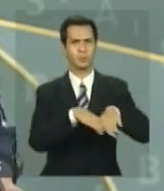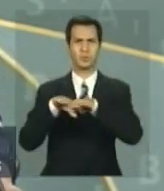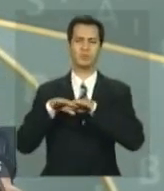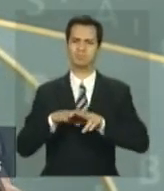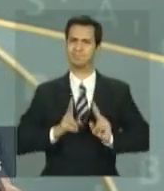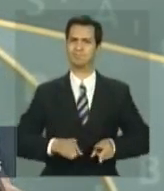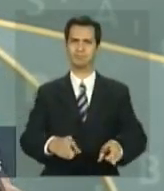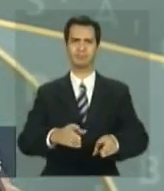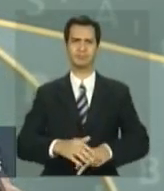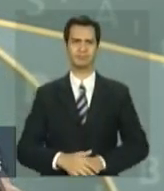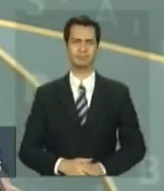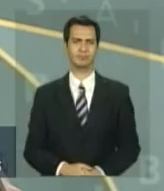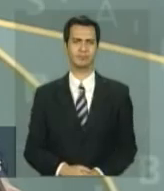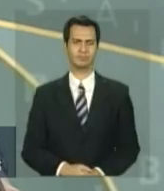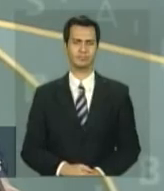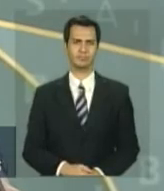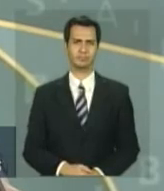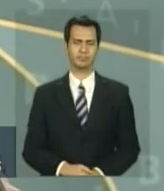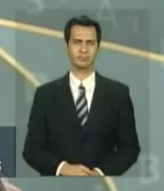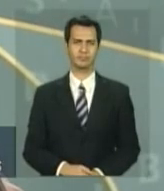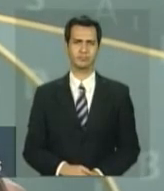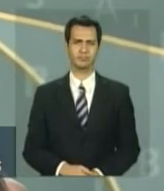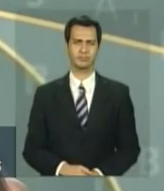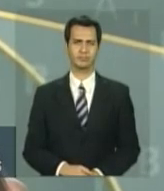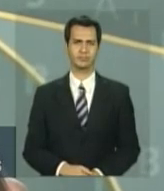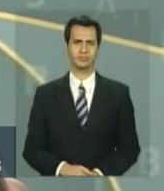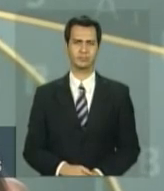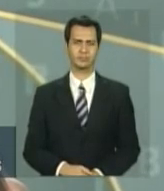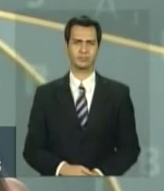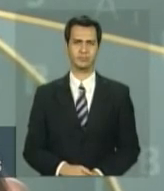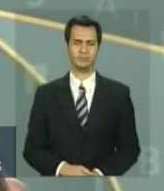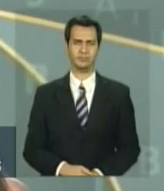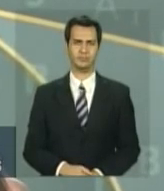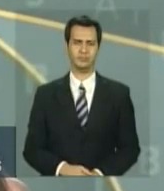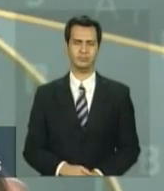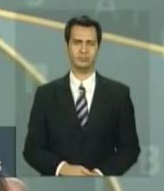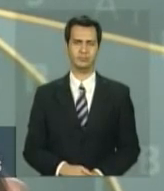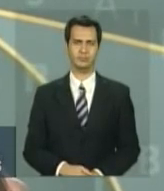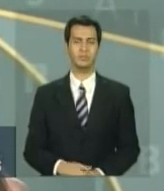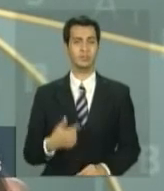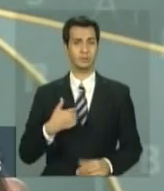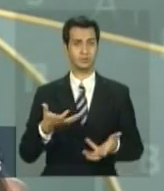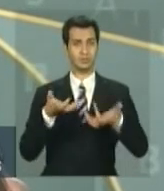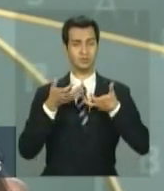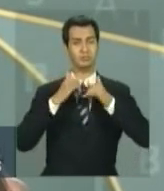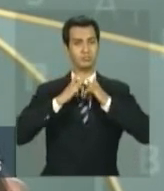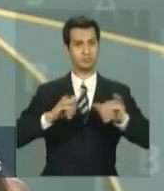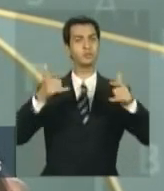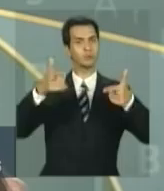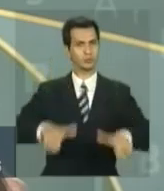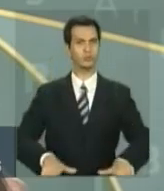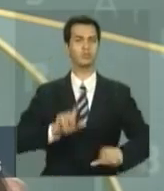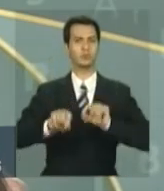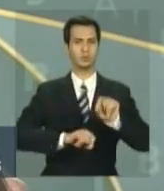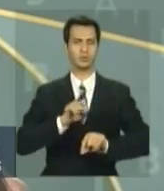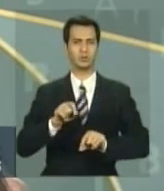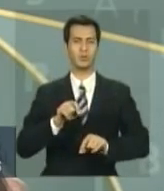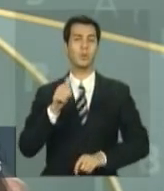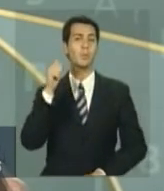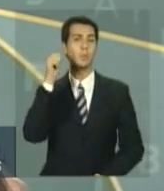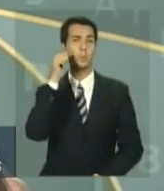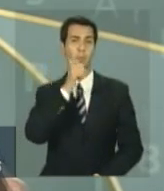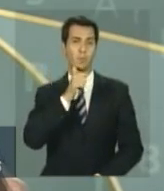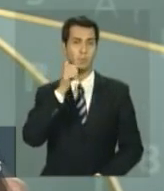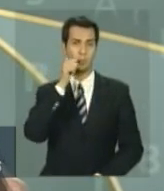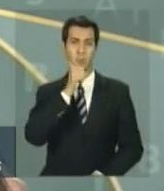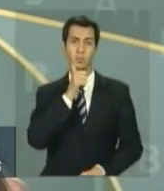igualdade. E aqui eu queria mais uma vez destacar que é um conjunto de mulheres que